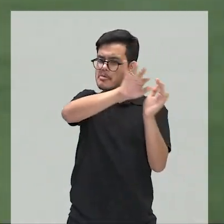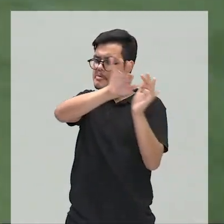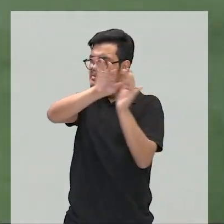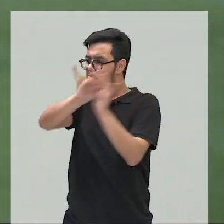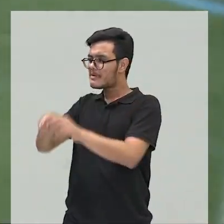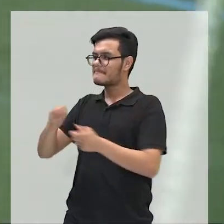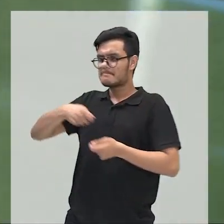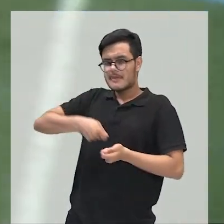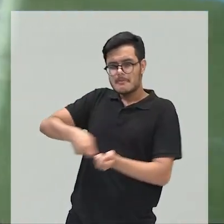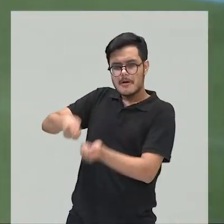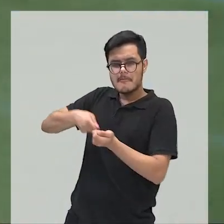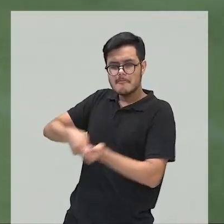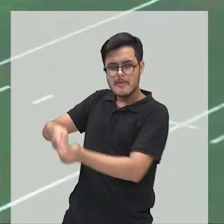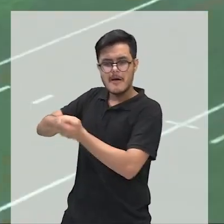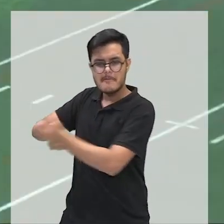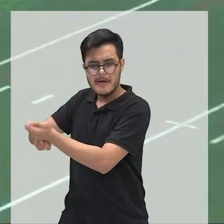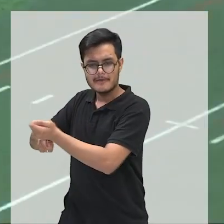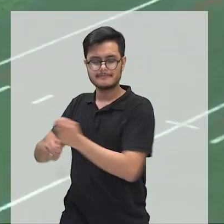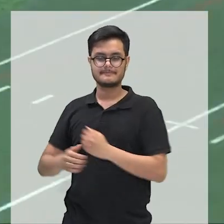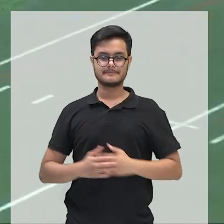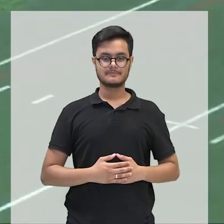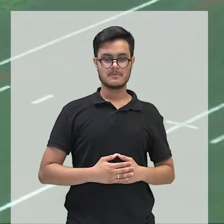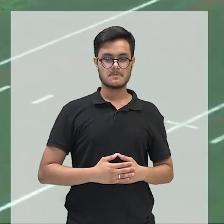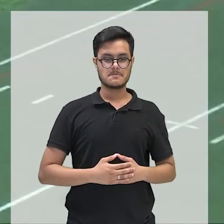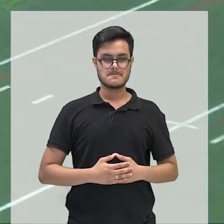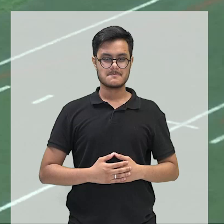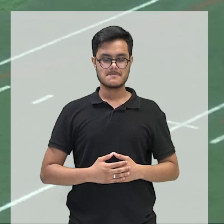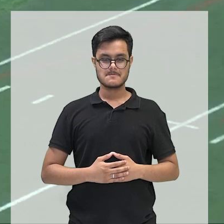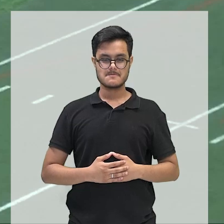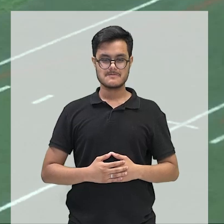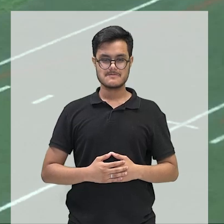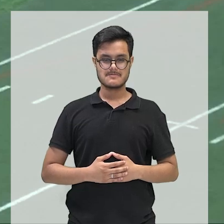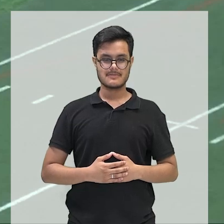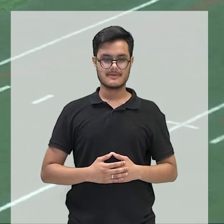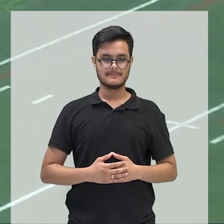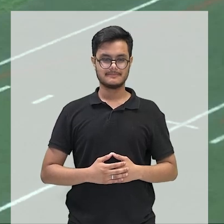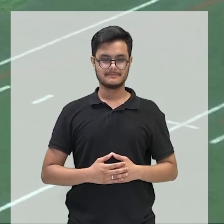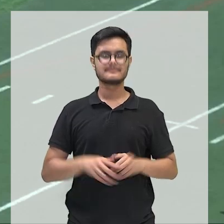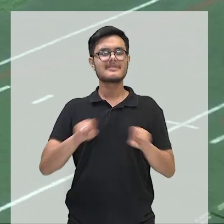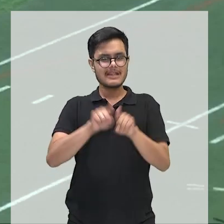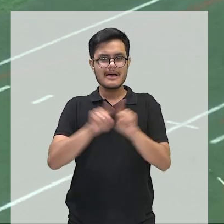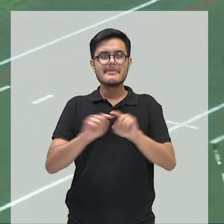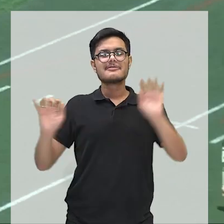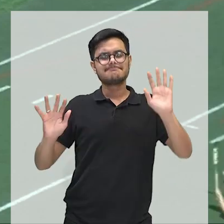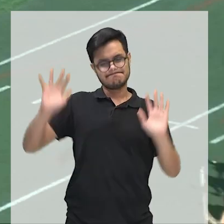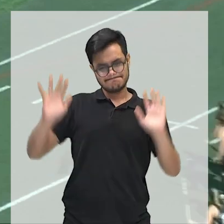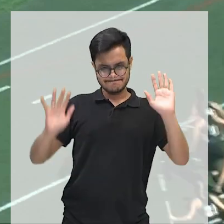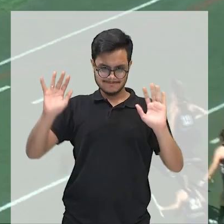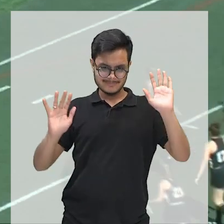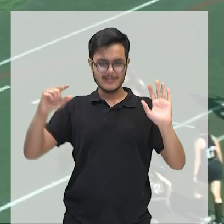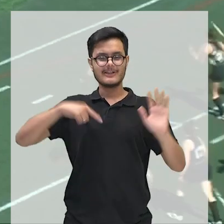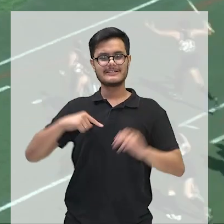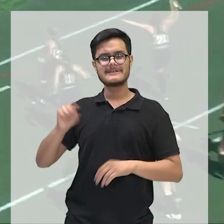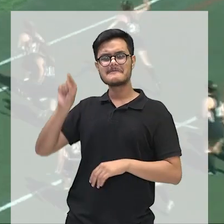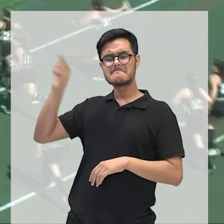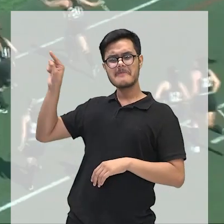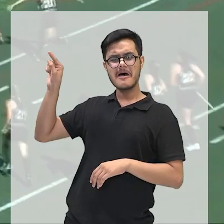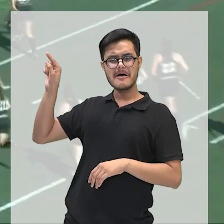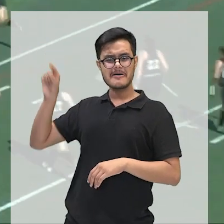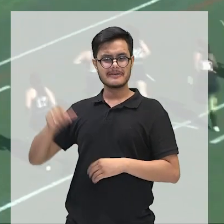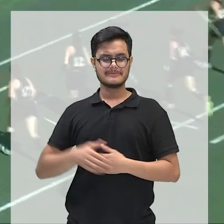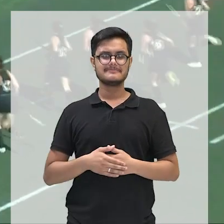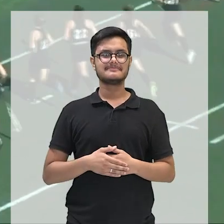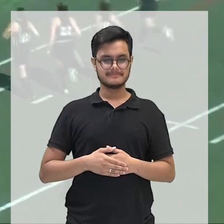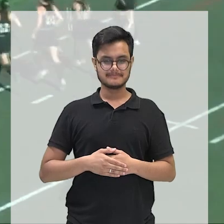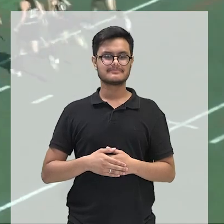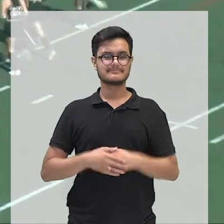empurrar essa bola. Observem também aí a presença do nosso goleiro, que é aquele, que